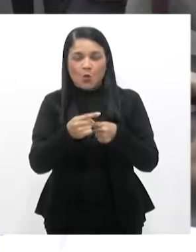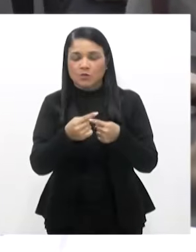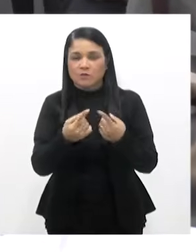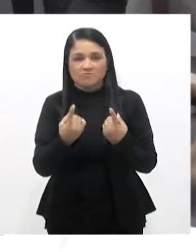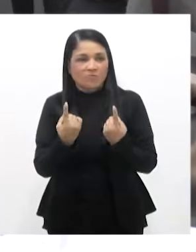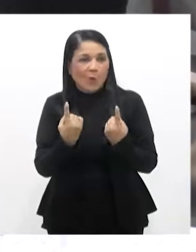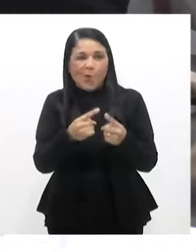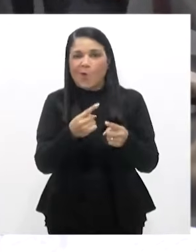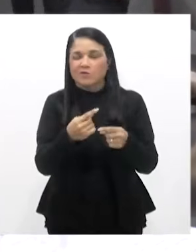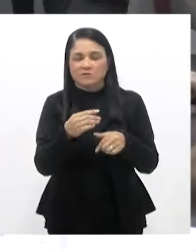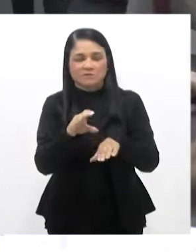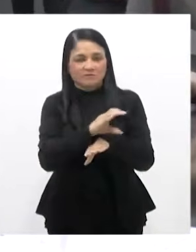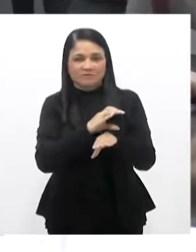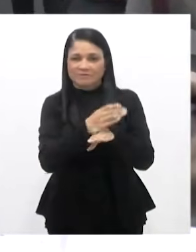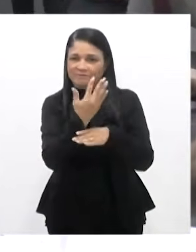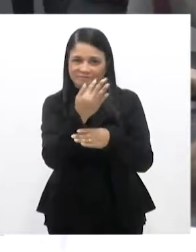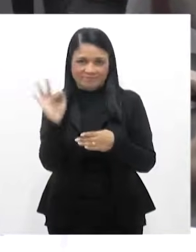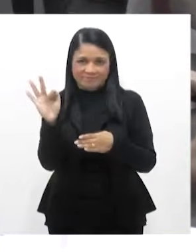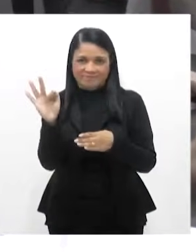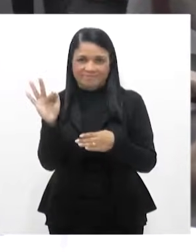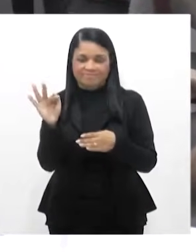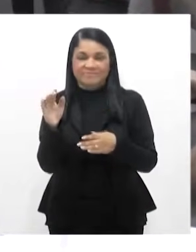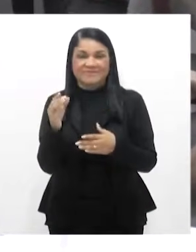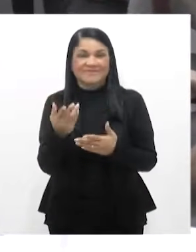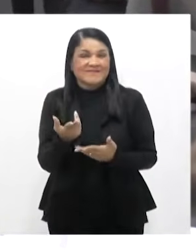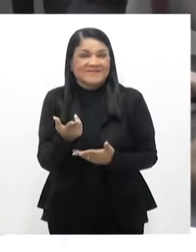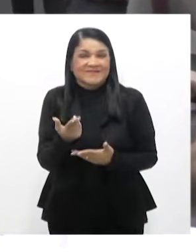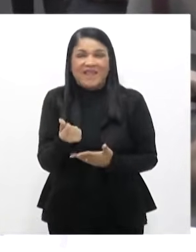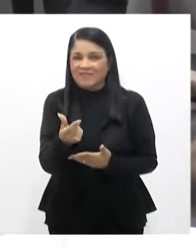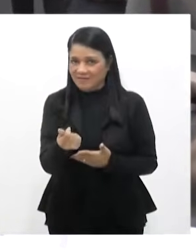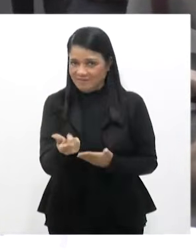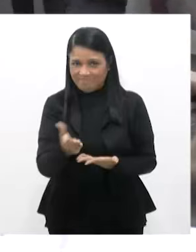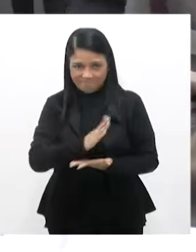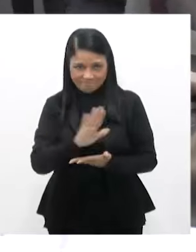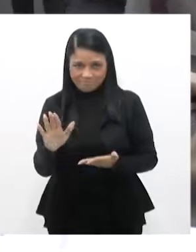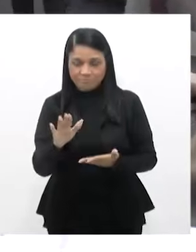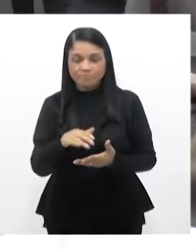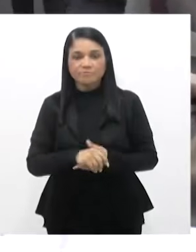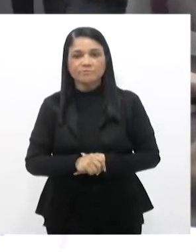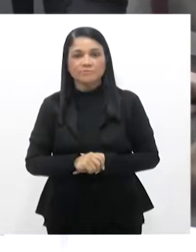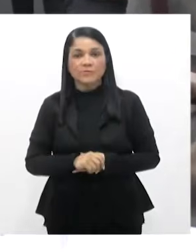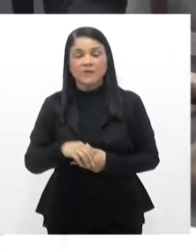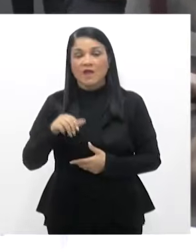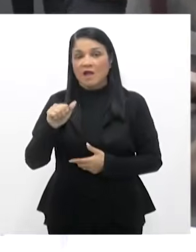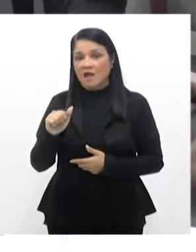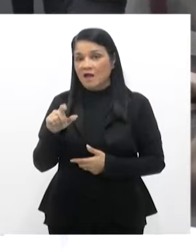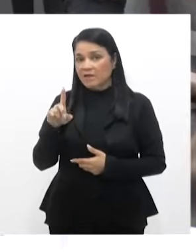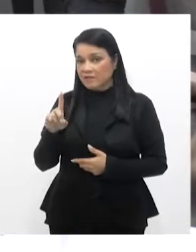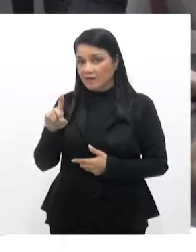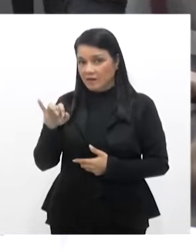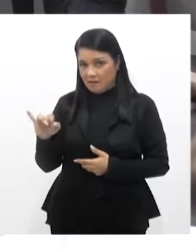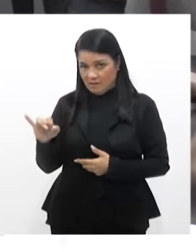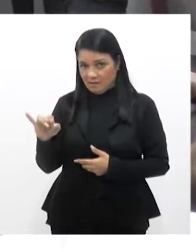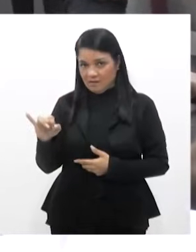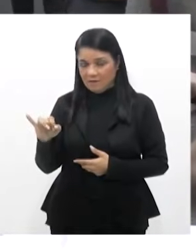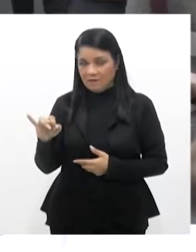em absolutamente nada. E tanto na ADI